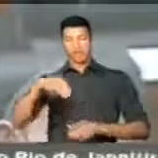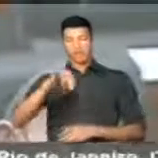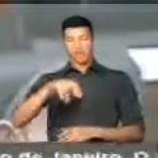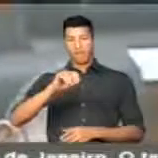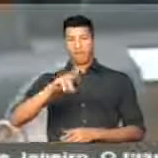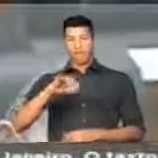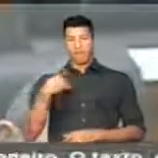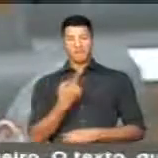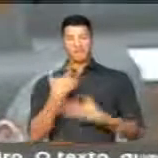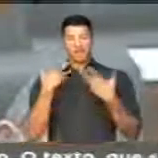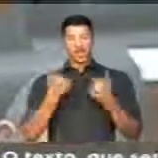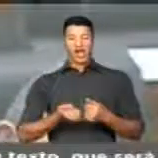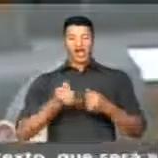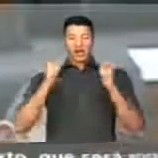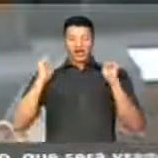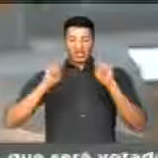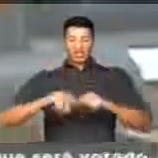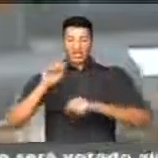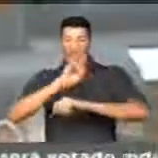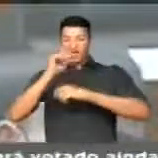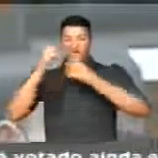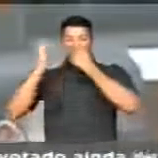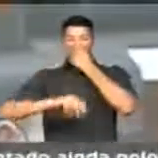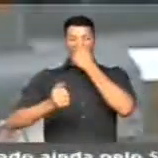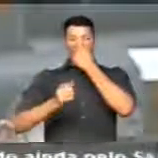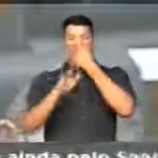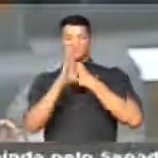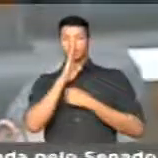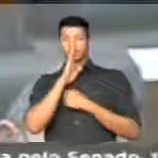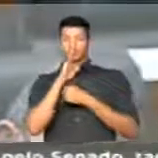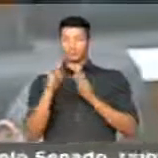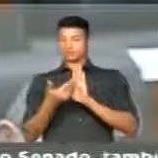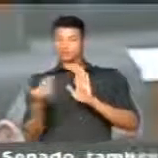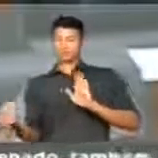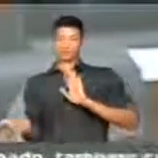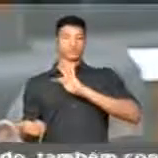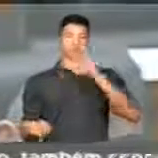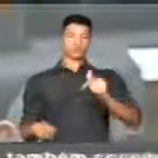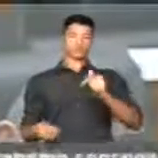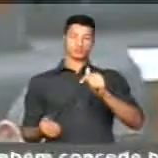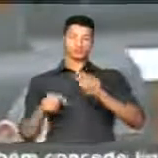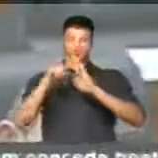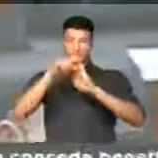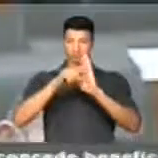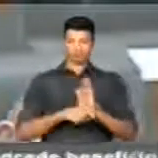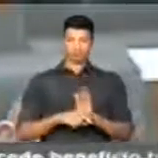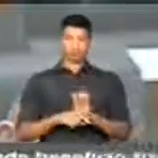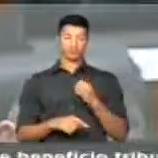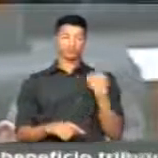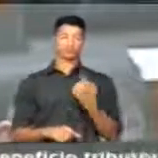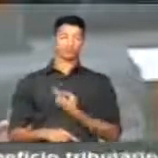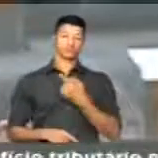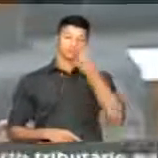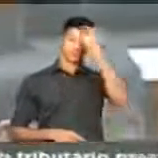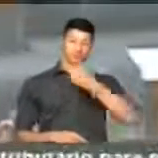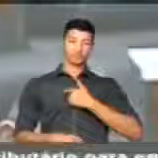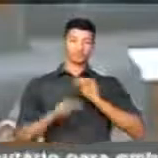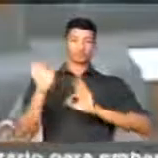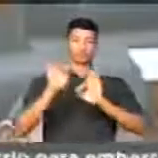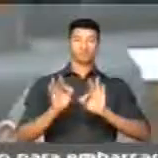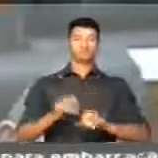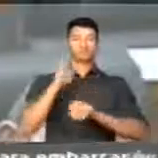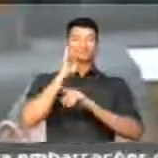e nós não precisamos e não devemos ficar à margem de todas essas investigações. Nós somos um órgão